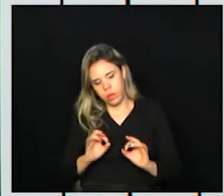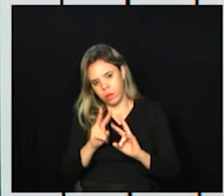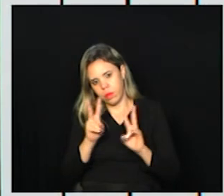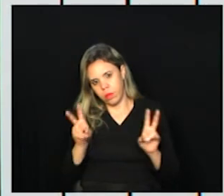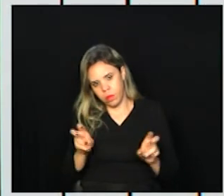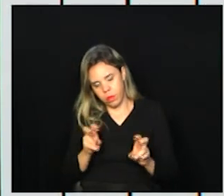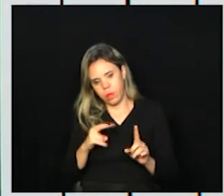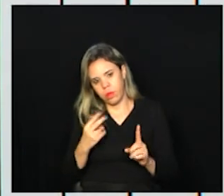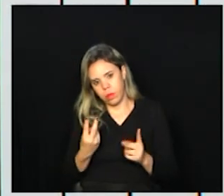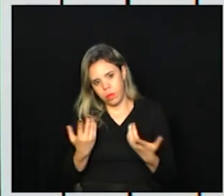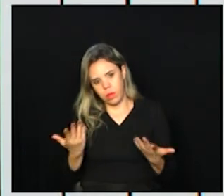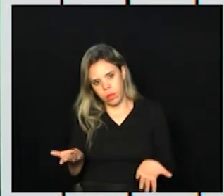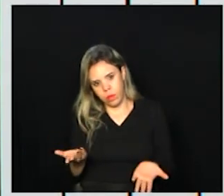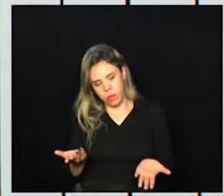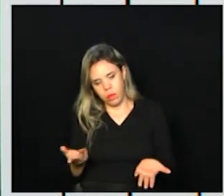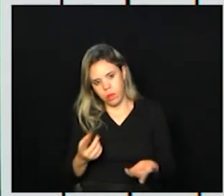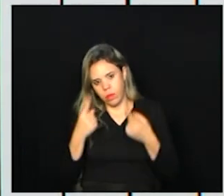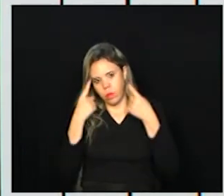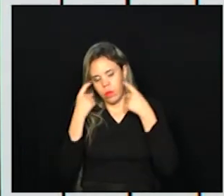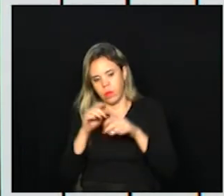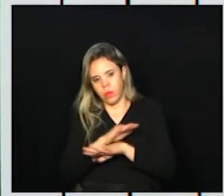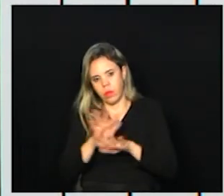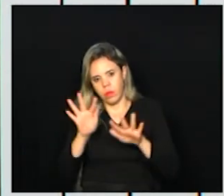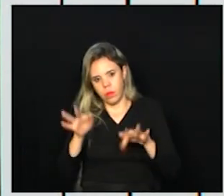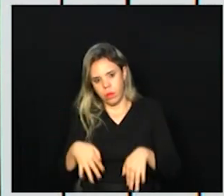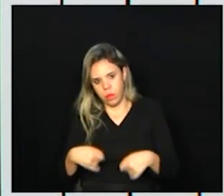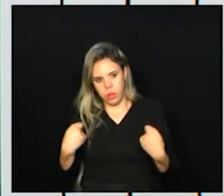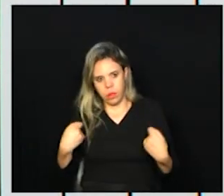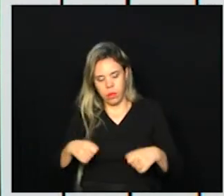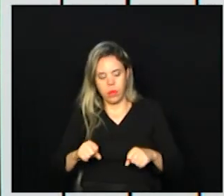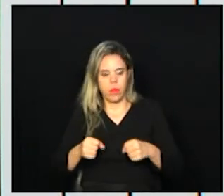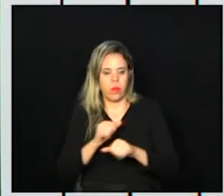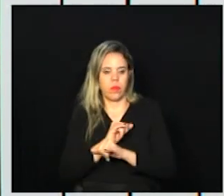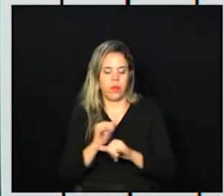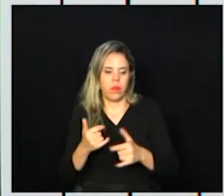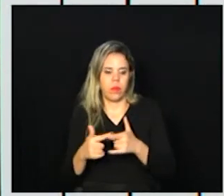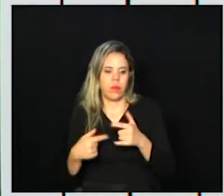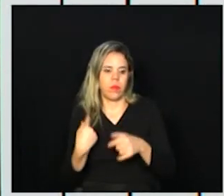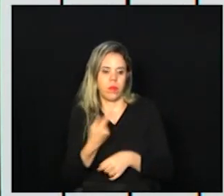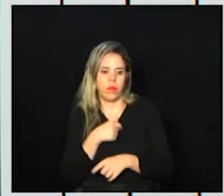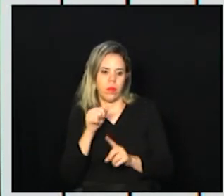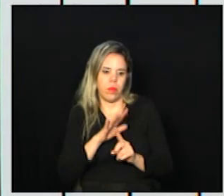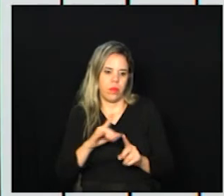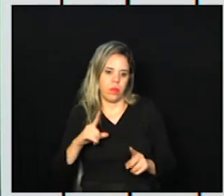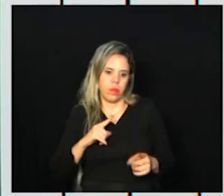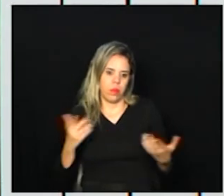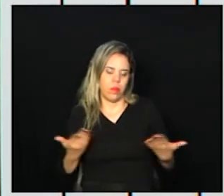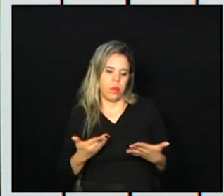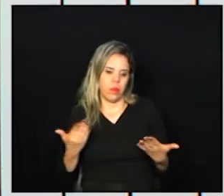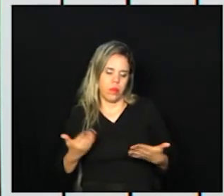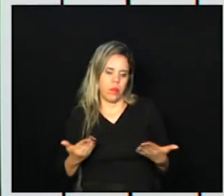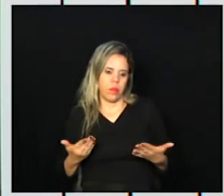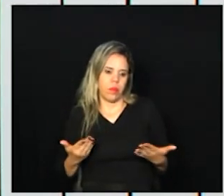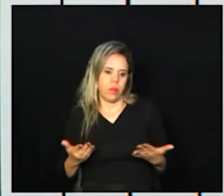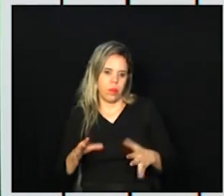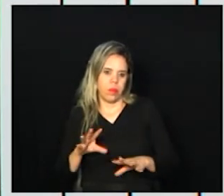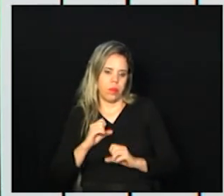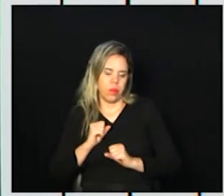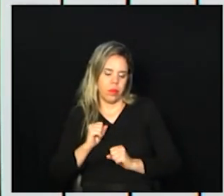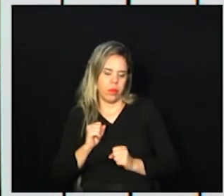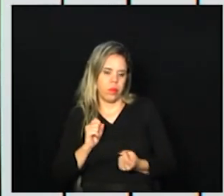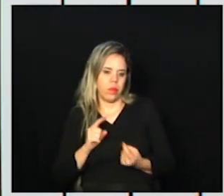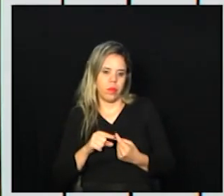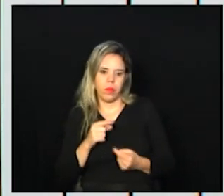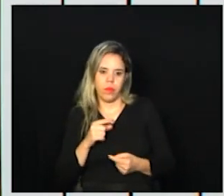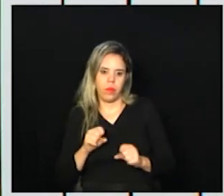aspectos, né? O ciclo de violência, ele é um reforço do que a nossa sociedade tem hoje construído de ideal, e isso é